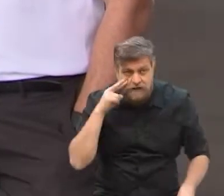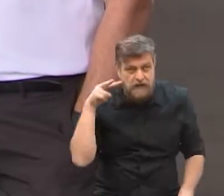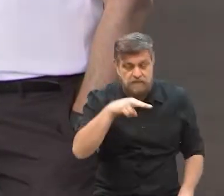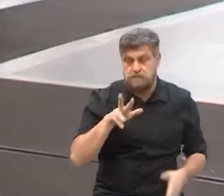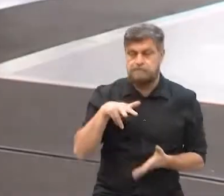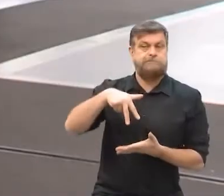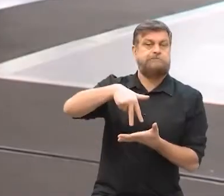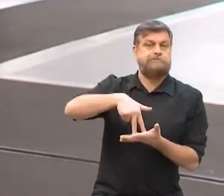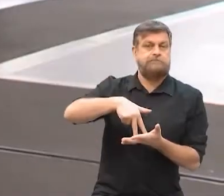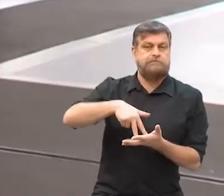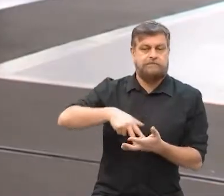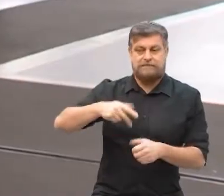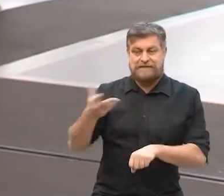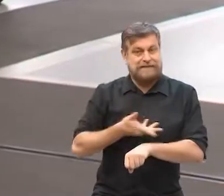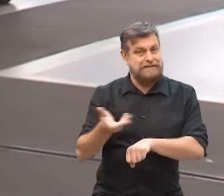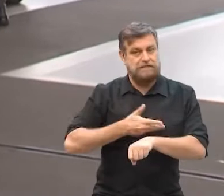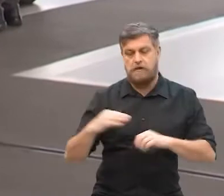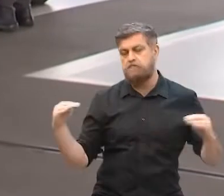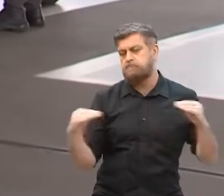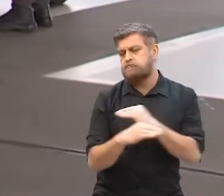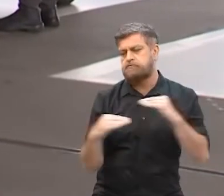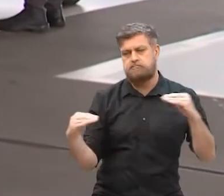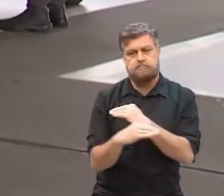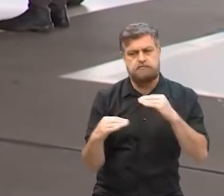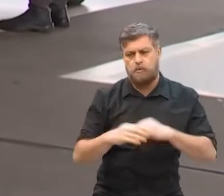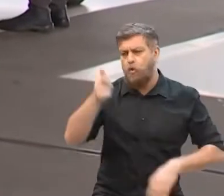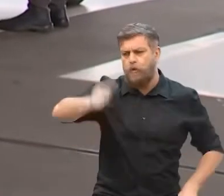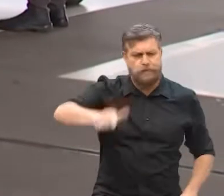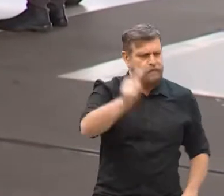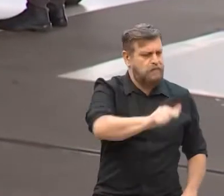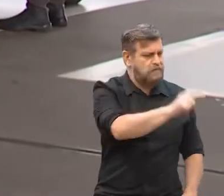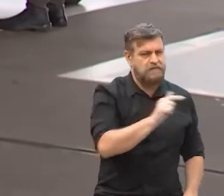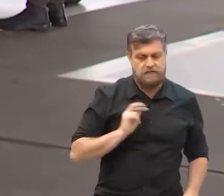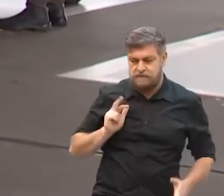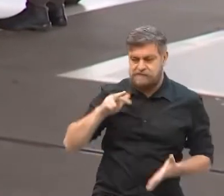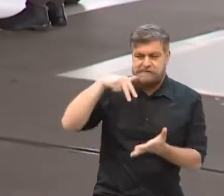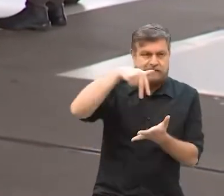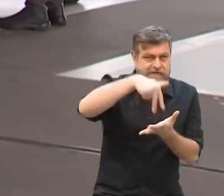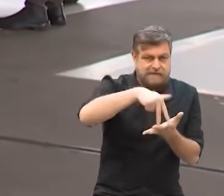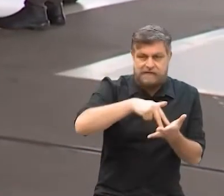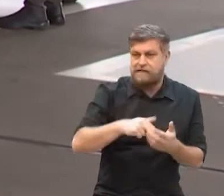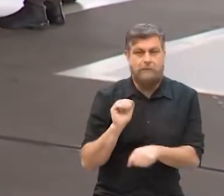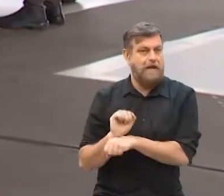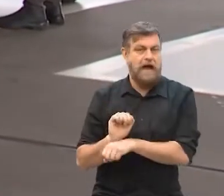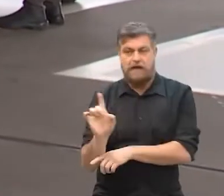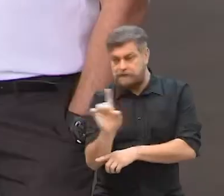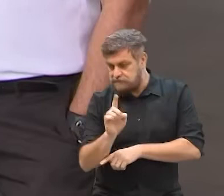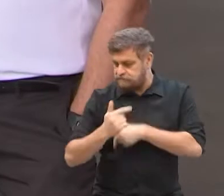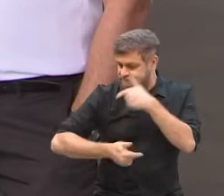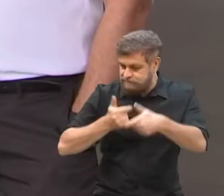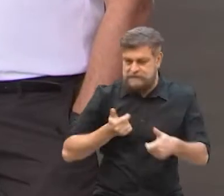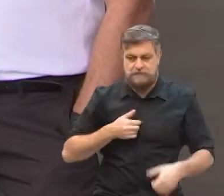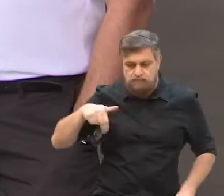não, cara, porque vem carro toda hora. Não para. Não para. Então tem que ter também um preparo físico,